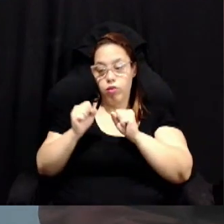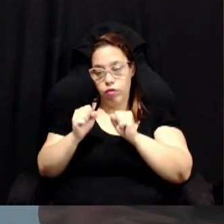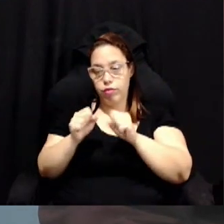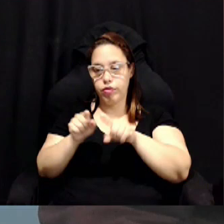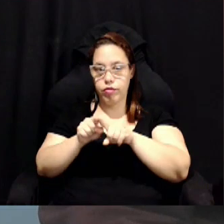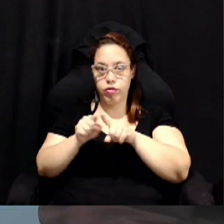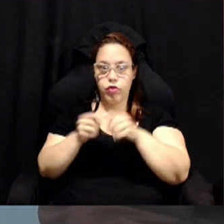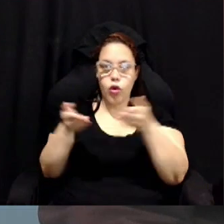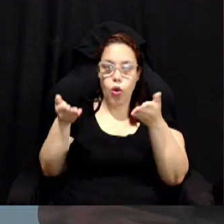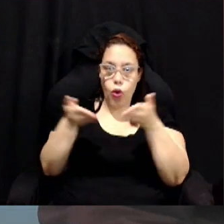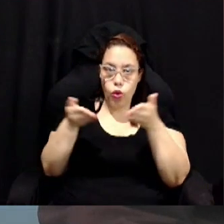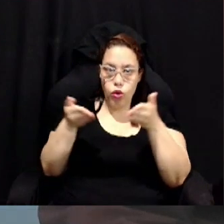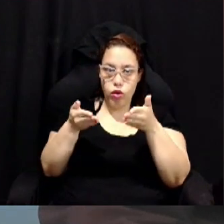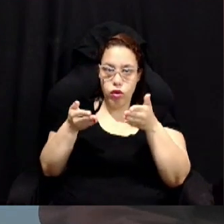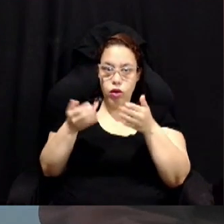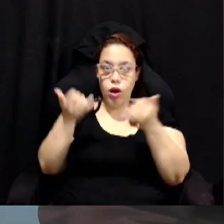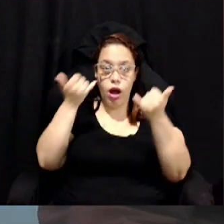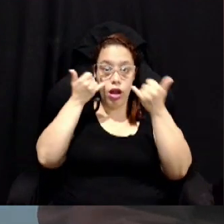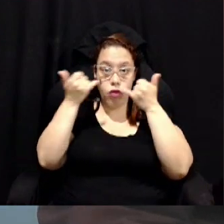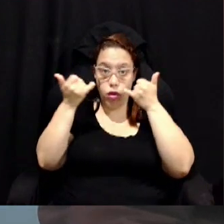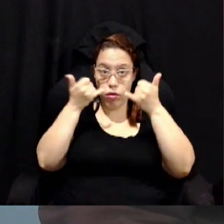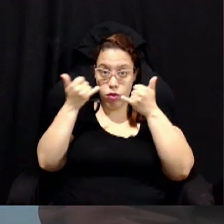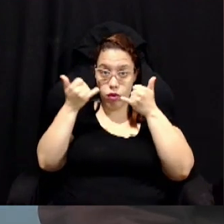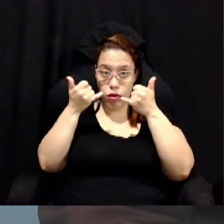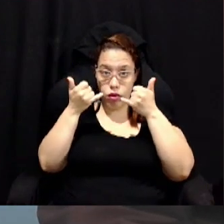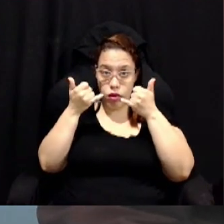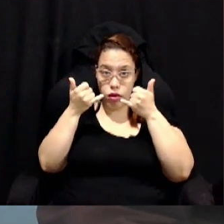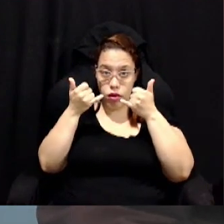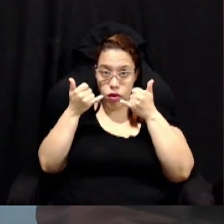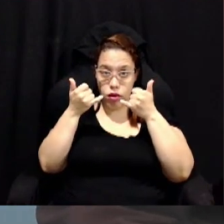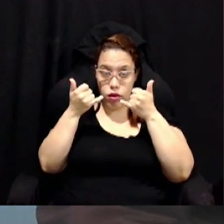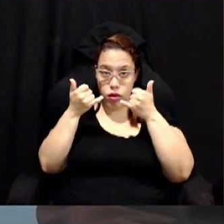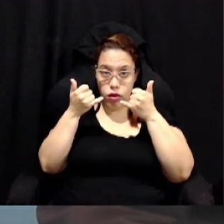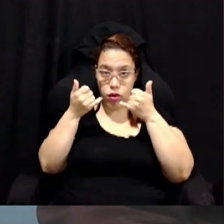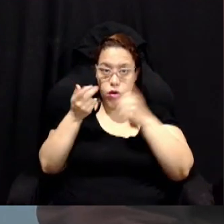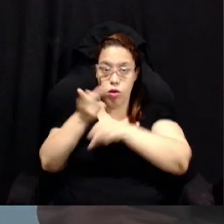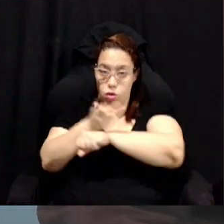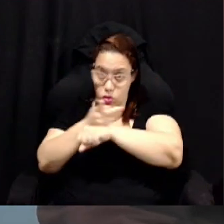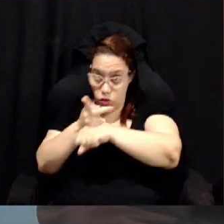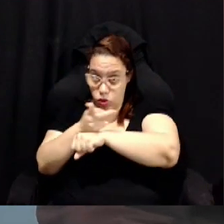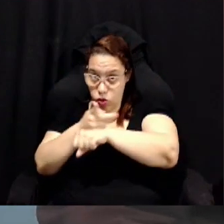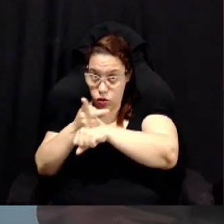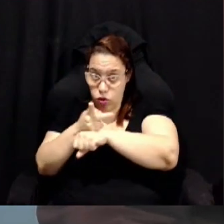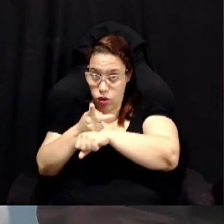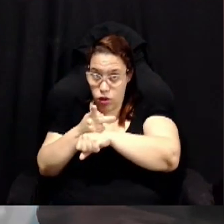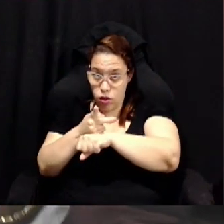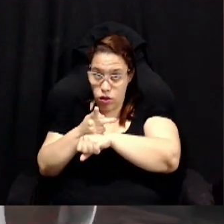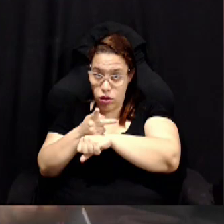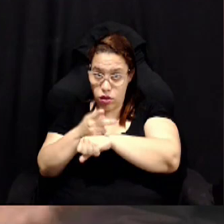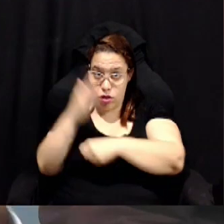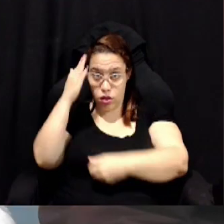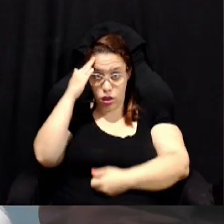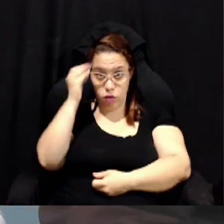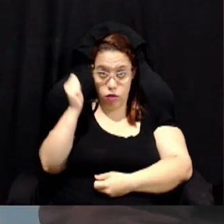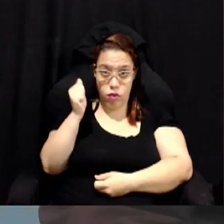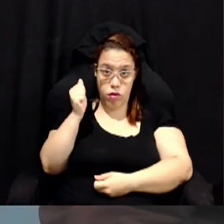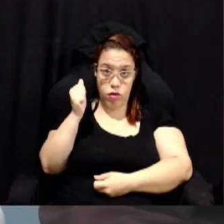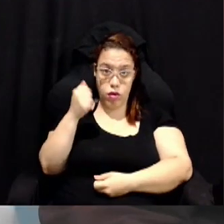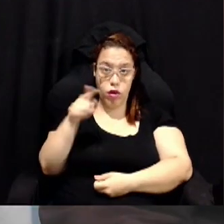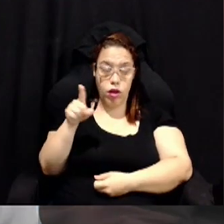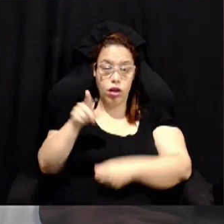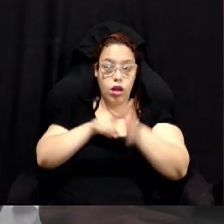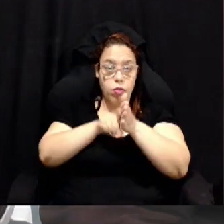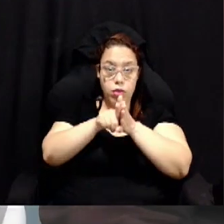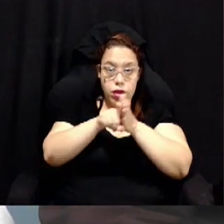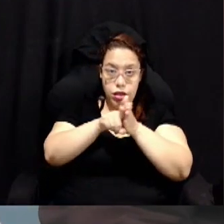hoje com a informação as pessoas procuram saber, elas vão lá, ela pesquisa, ela